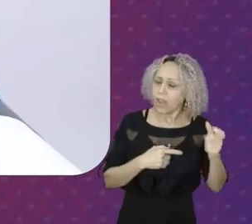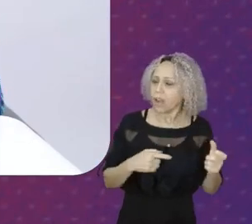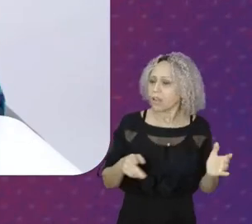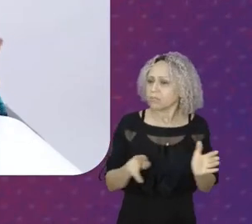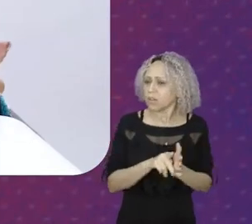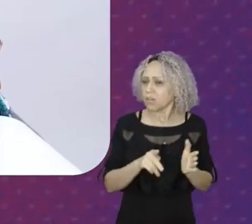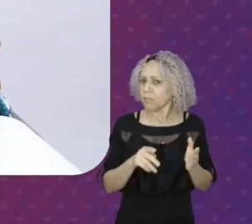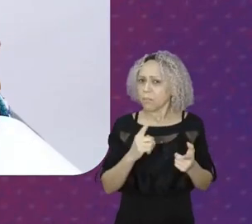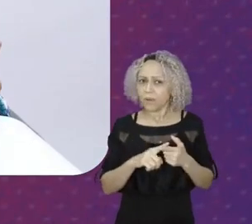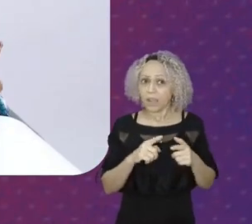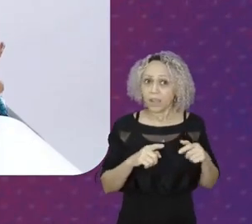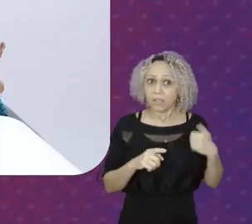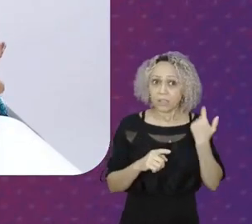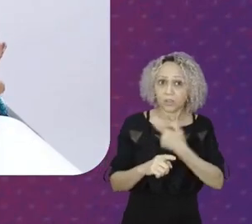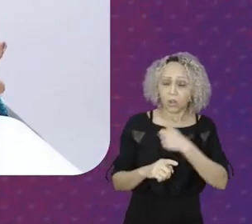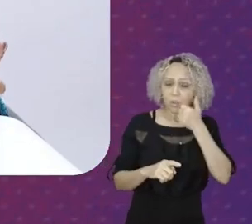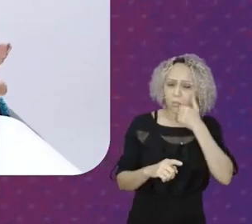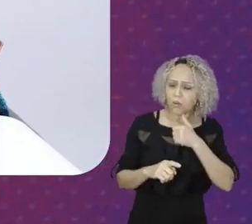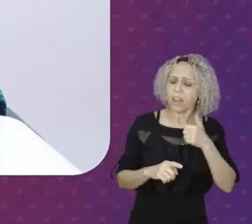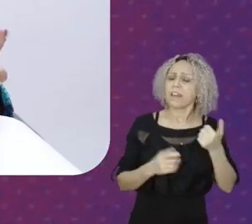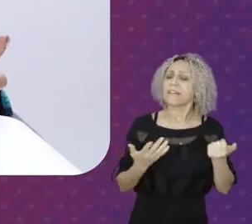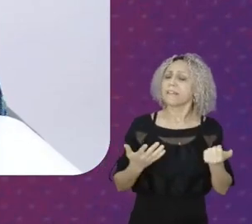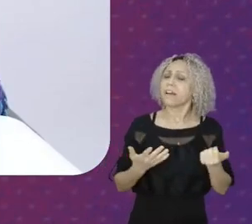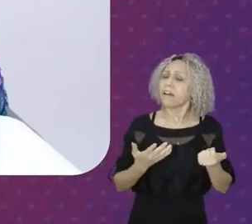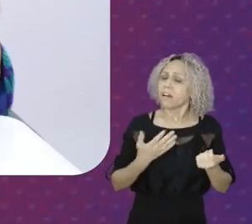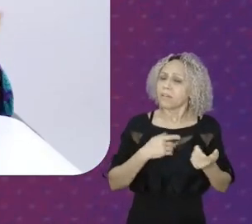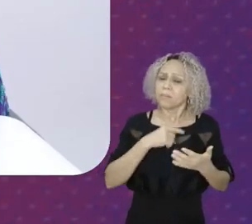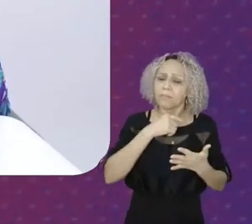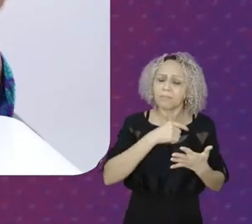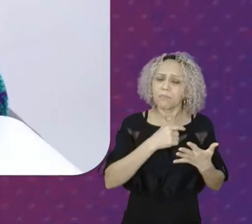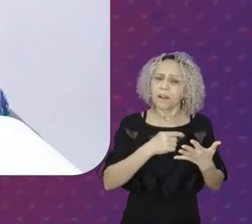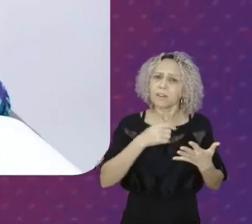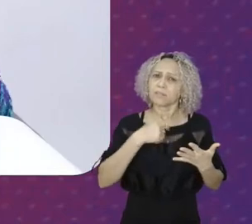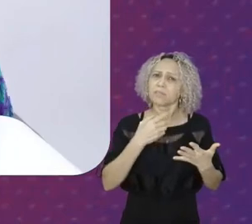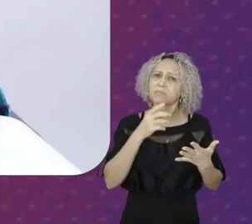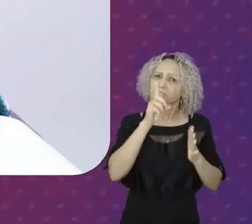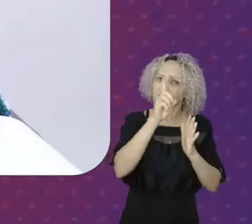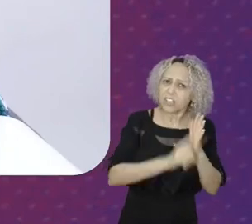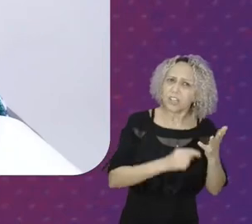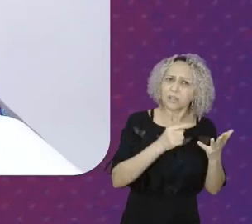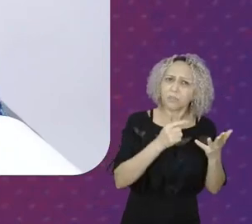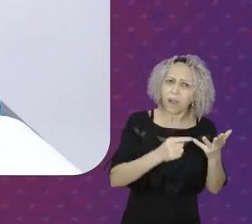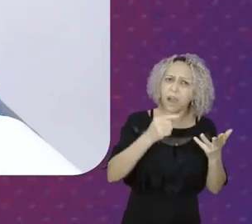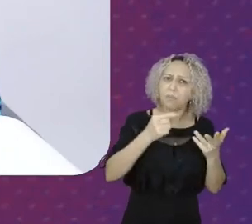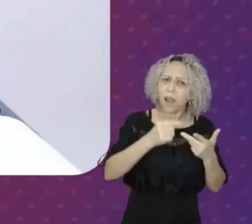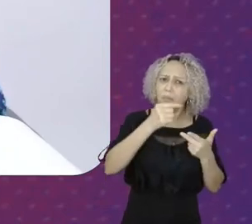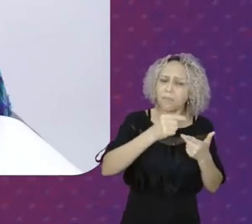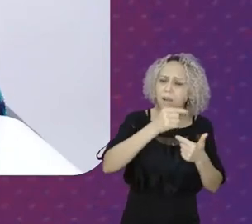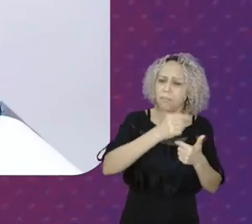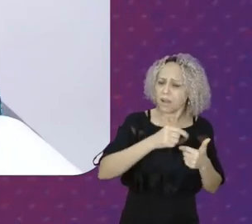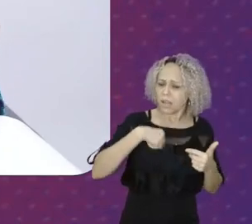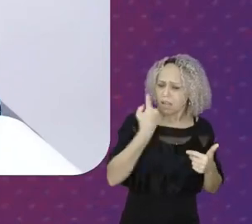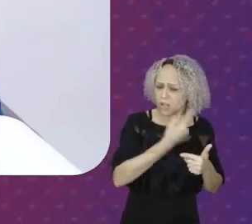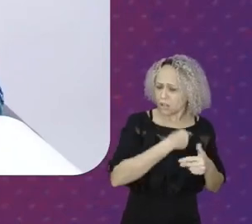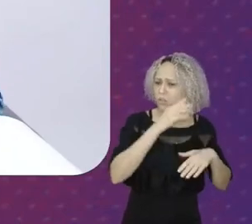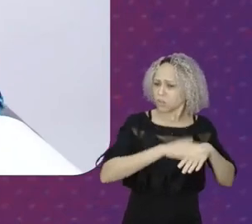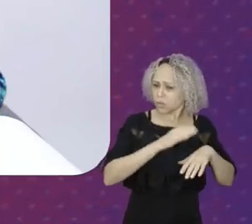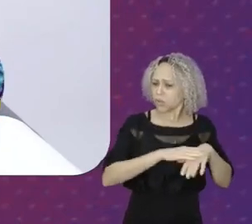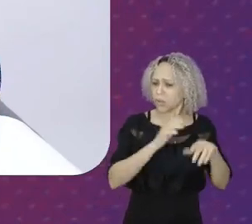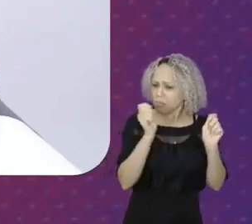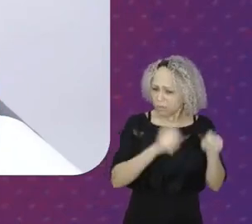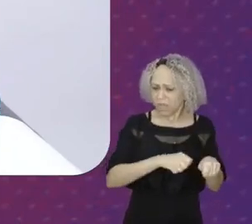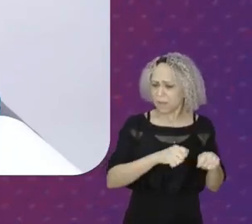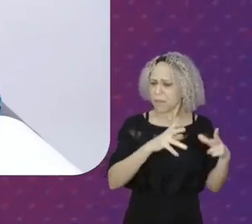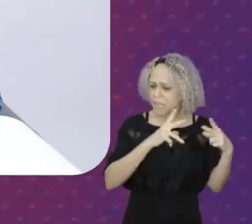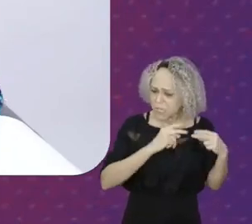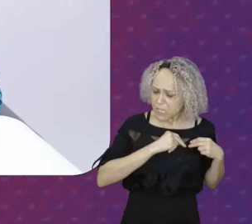é criticado, né? Então, como um desequilíbrio. Então, é um recurso que é muito utilizado. Então,